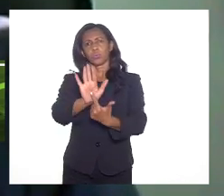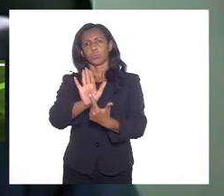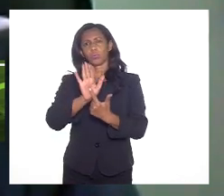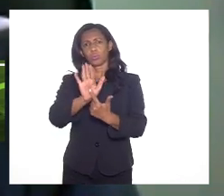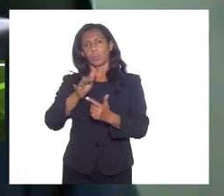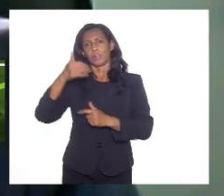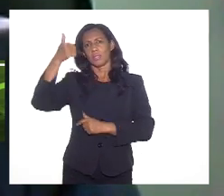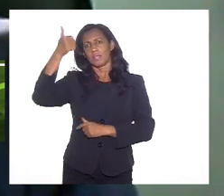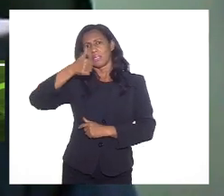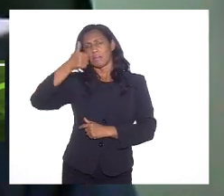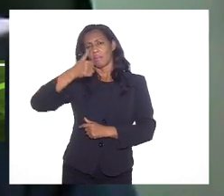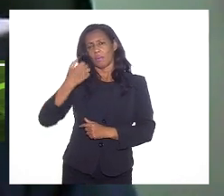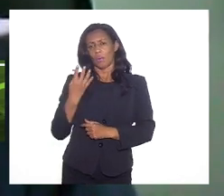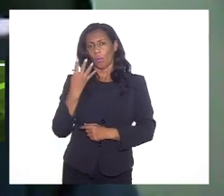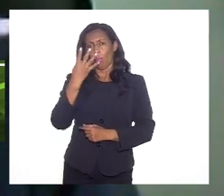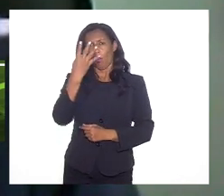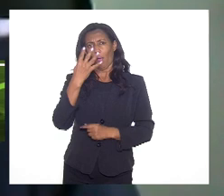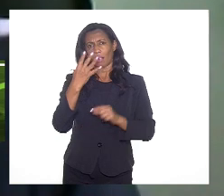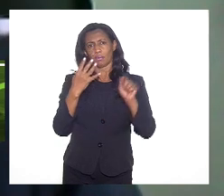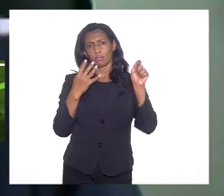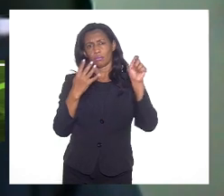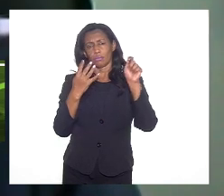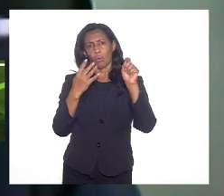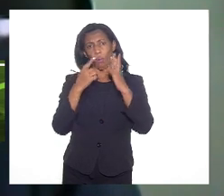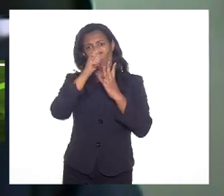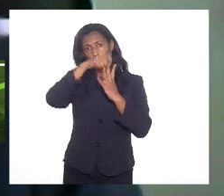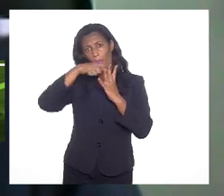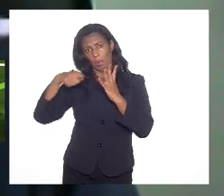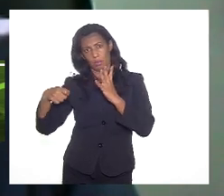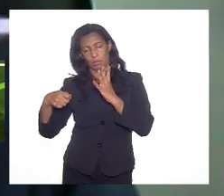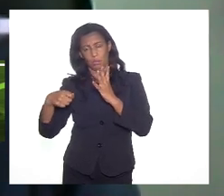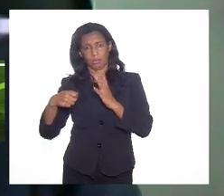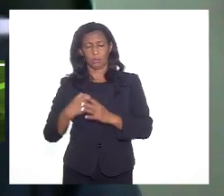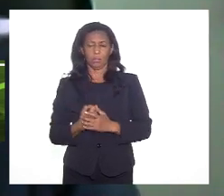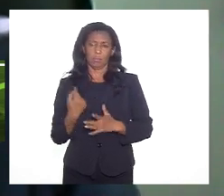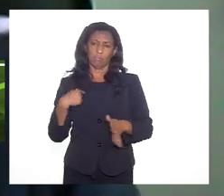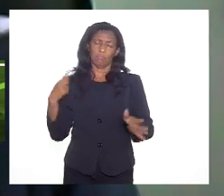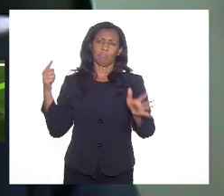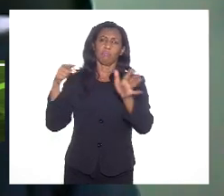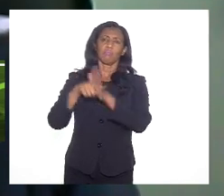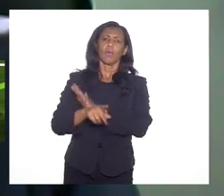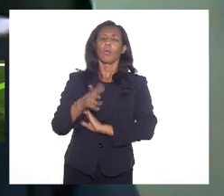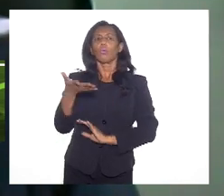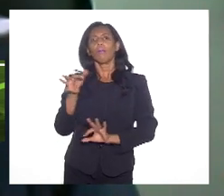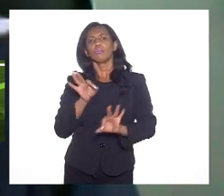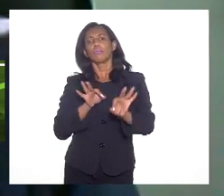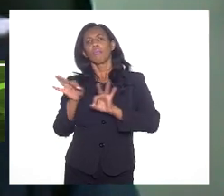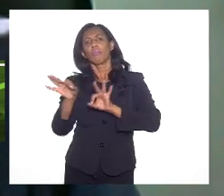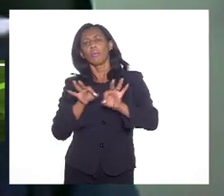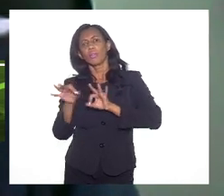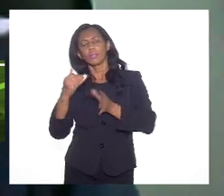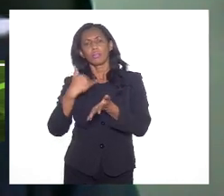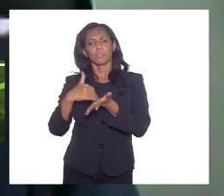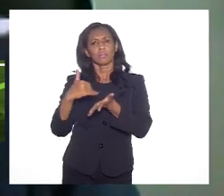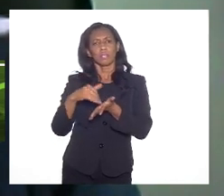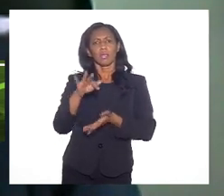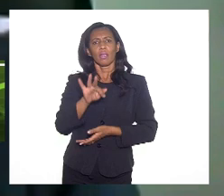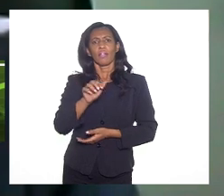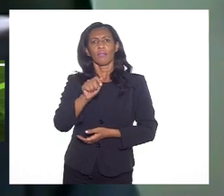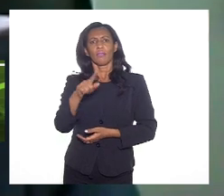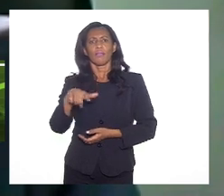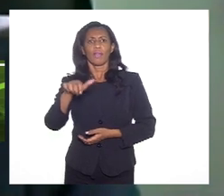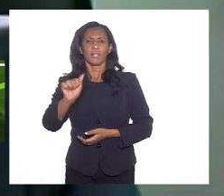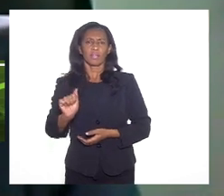desse primeiro quadrimestre. E aí eu queria perguntar quais são os planos da Secretaria de Fazenda no